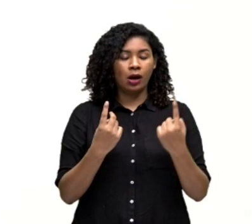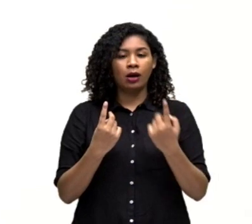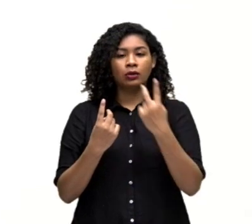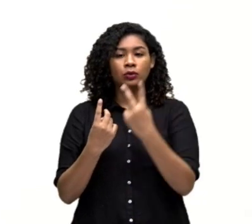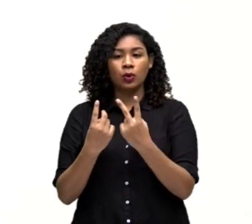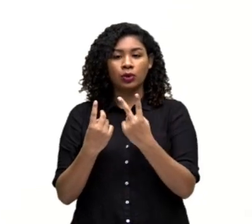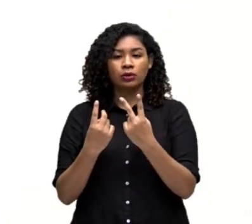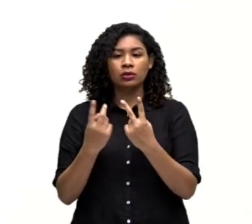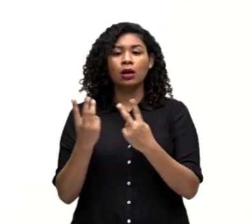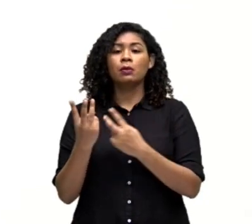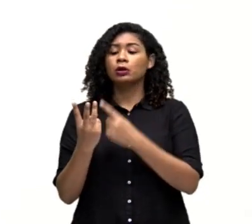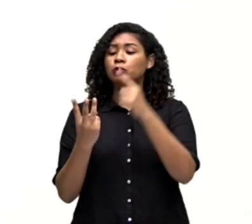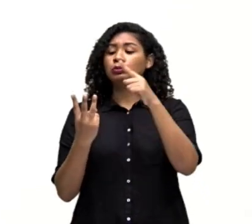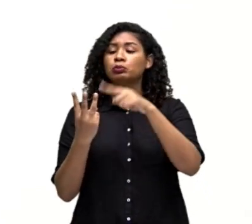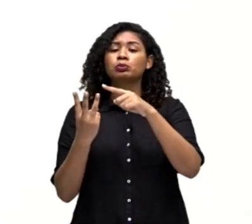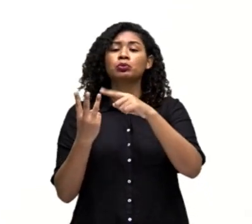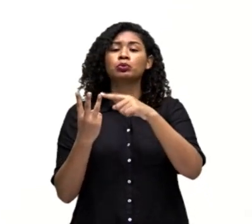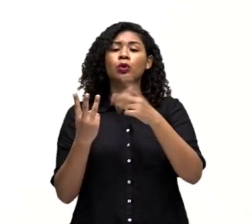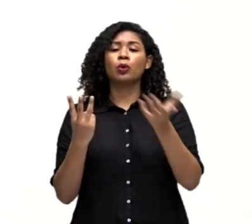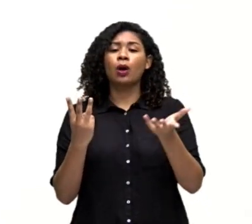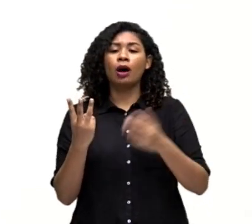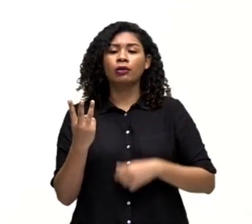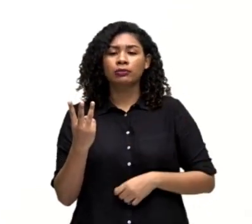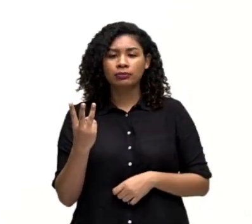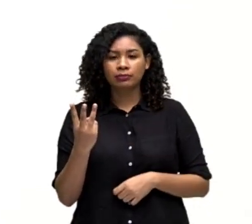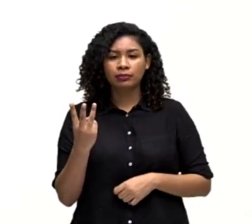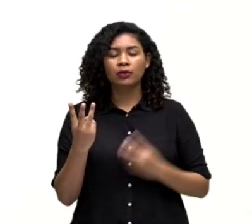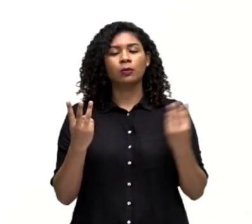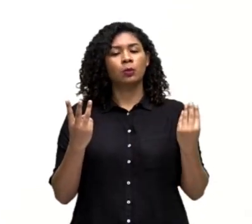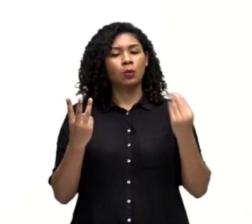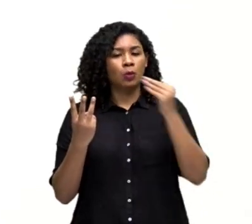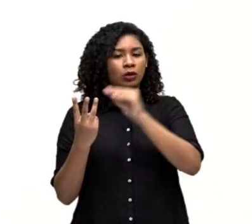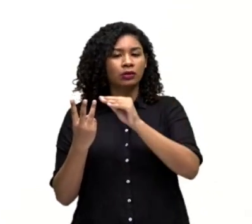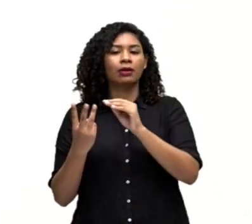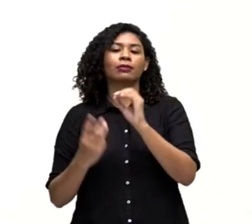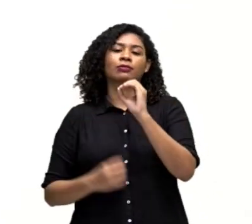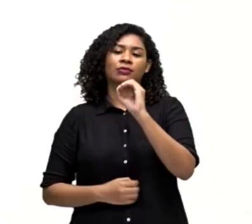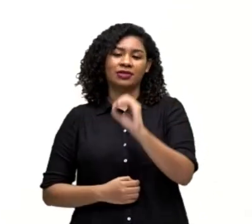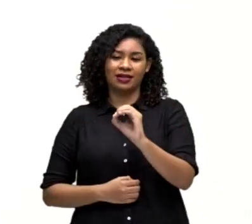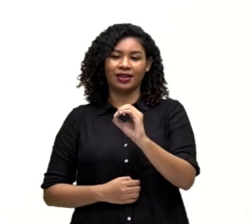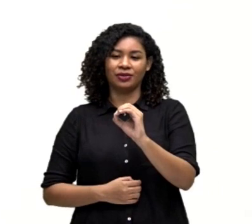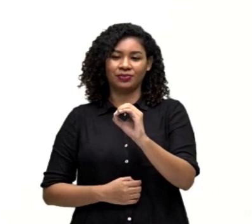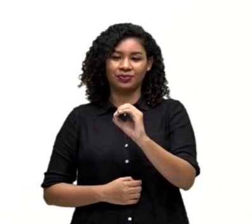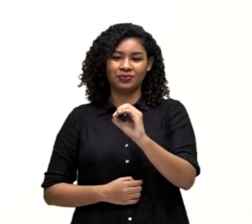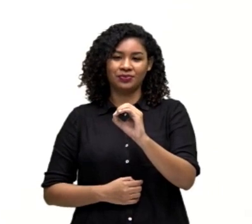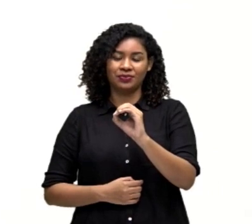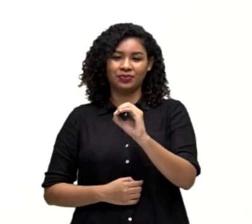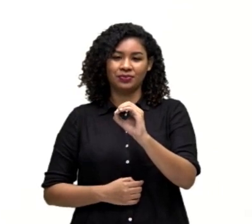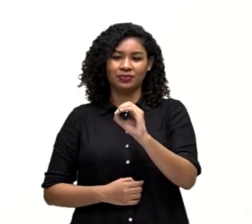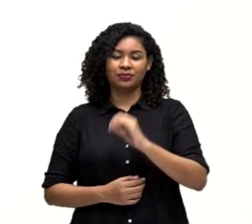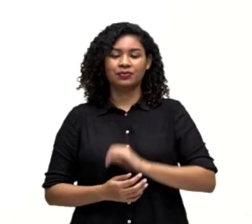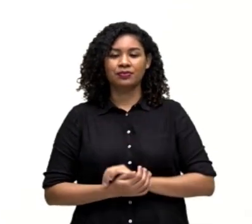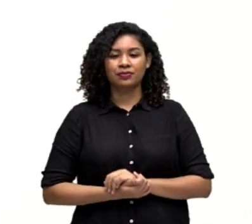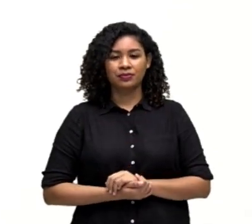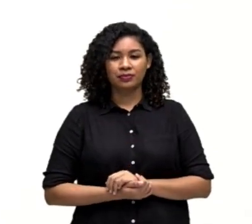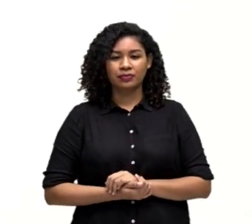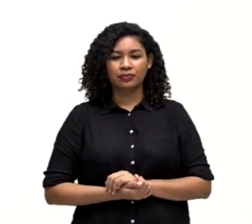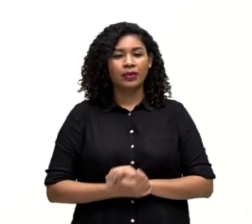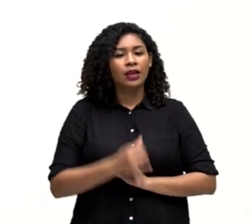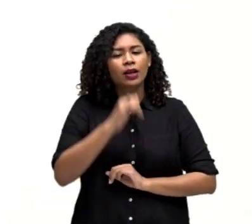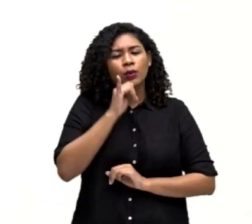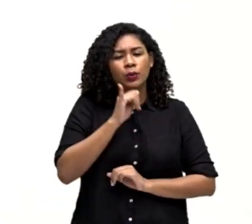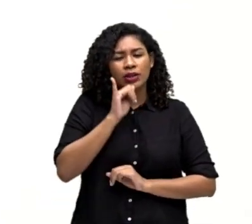o terceiro vai ser igual a quem? Você vai sempre completá-lo com o zero. Então, por